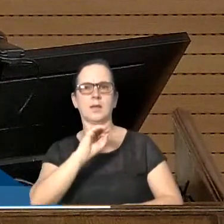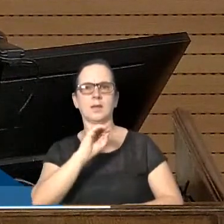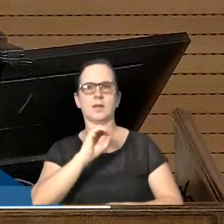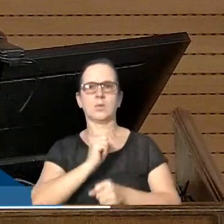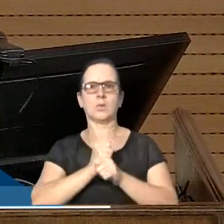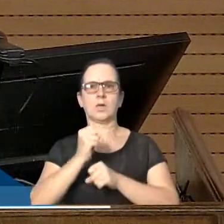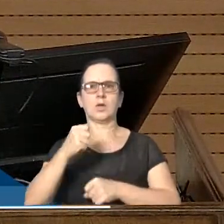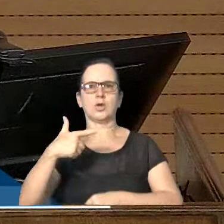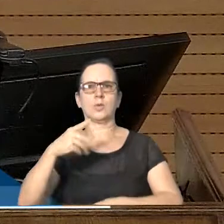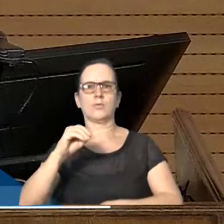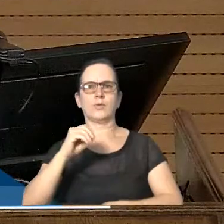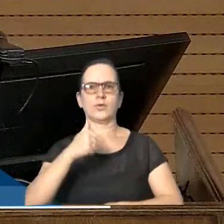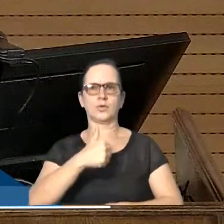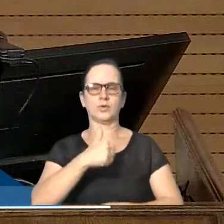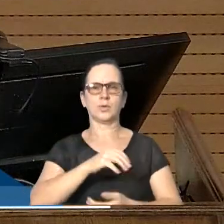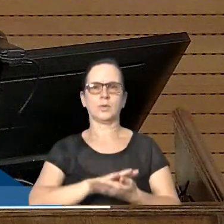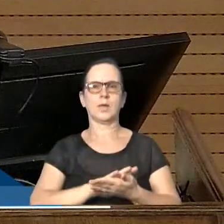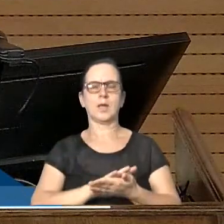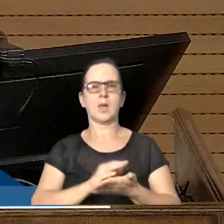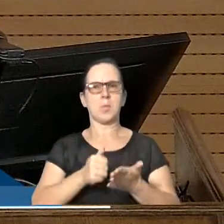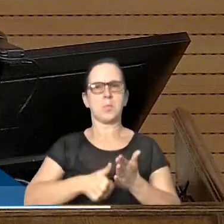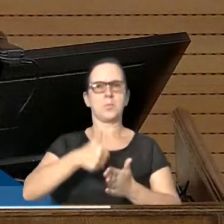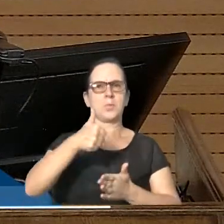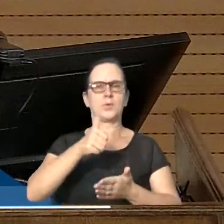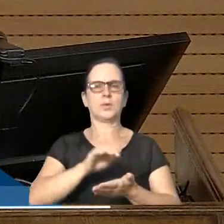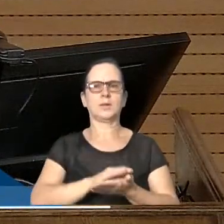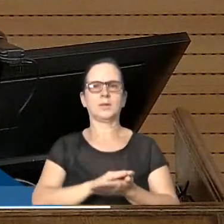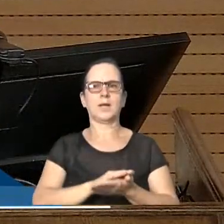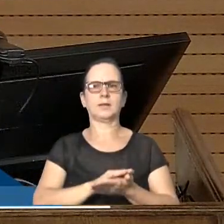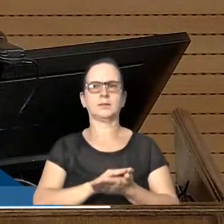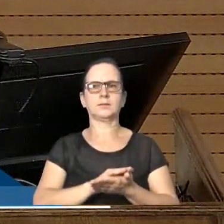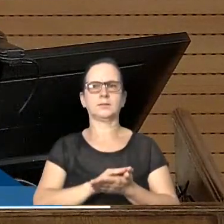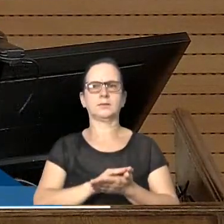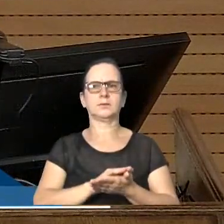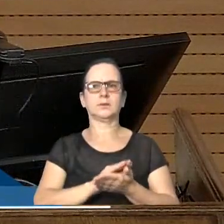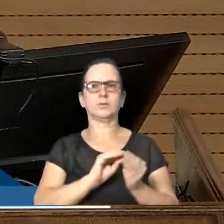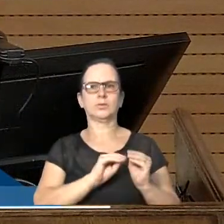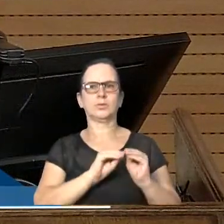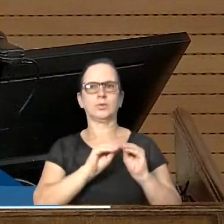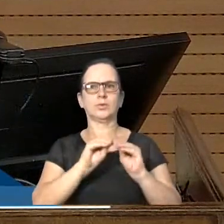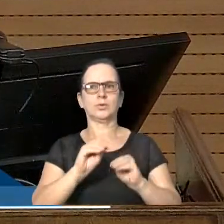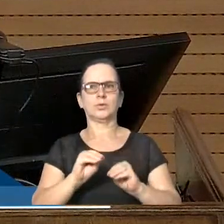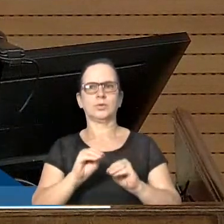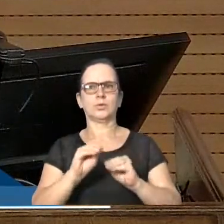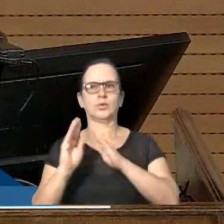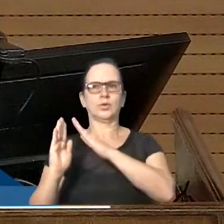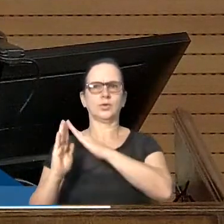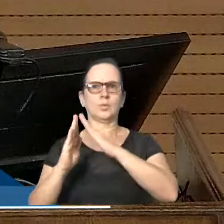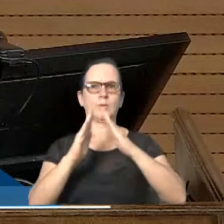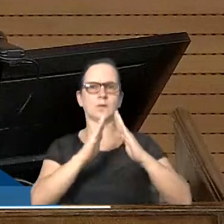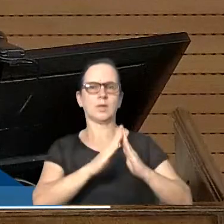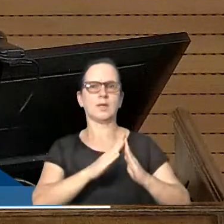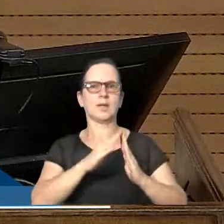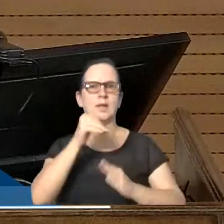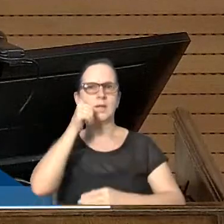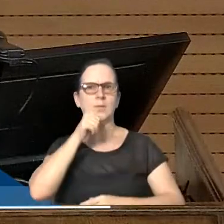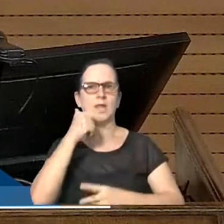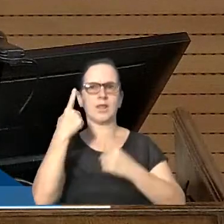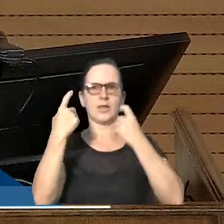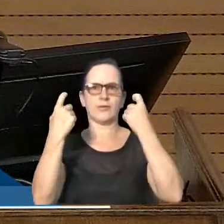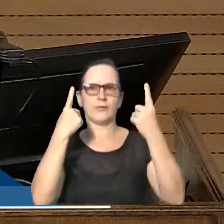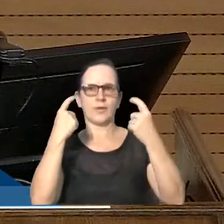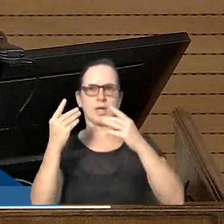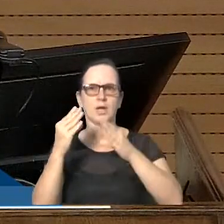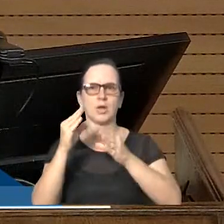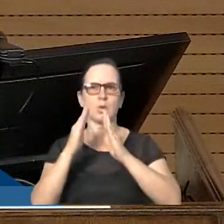70/21, que dispõe sobre a prioridade da destinação de habitações para mulheres vítimas de violência